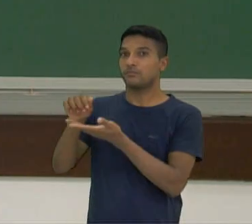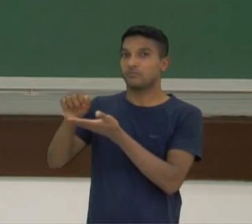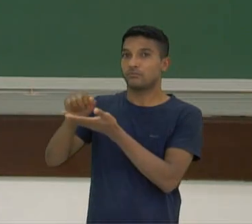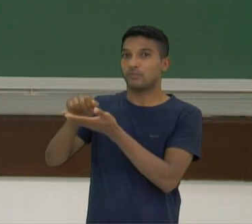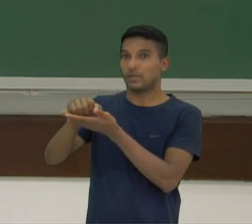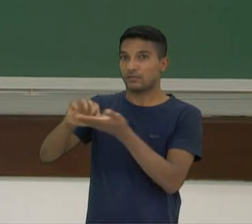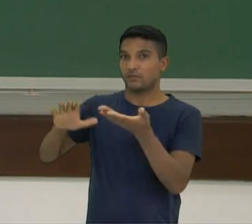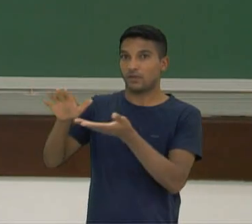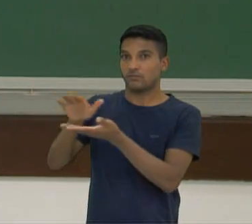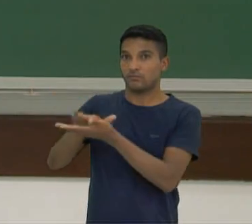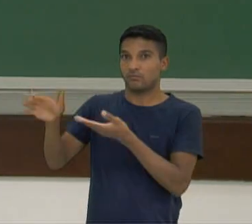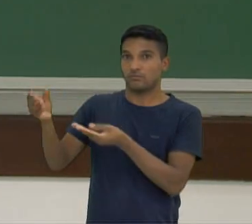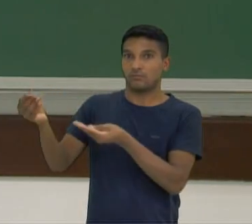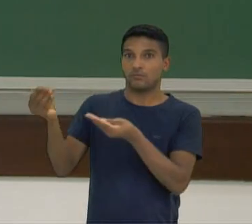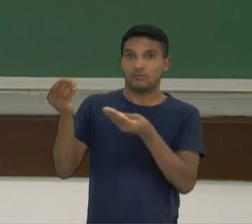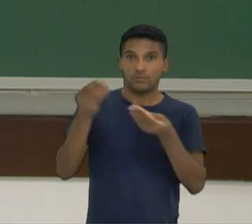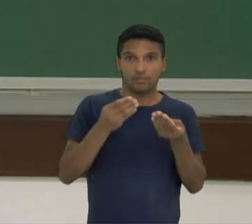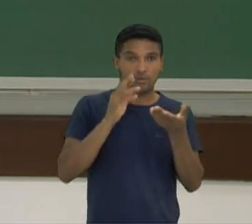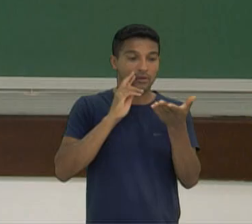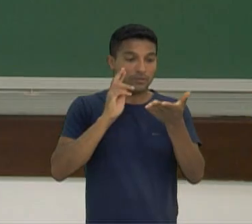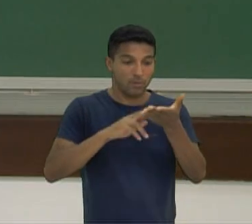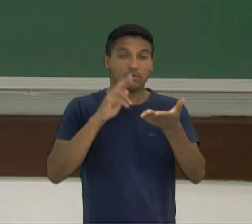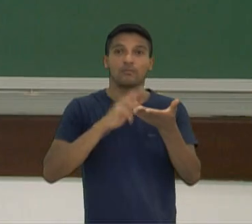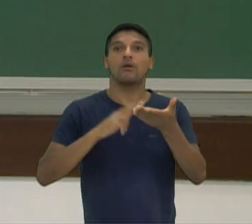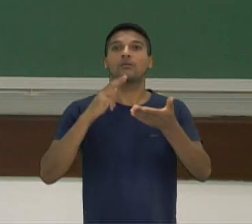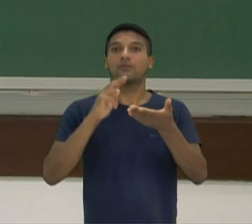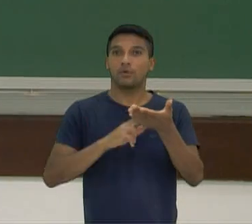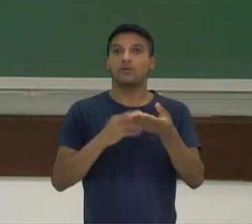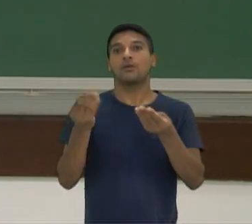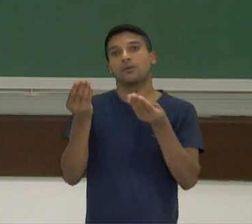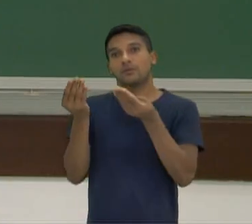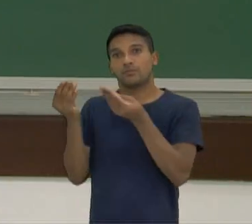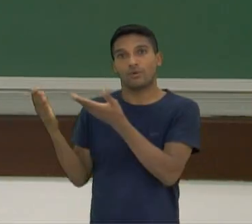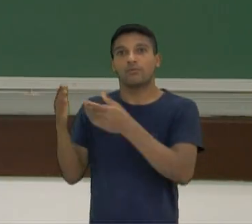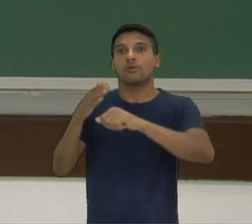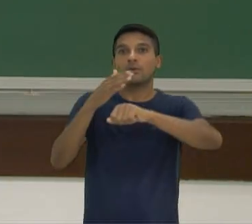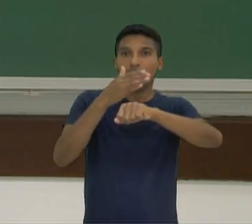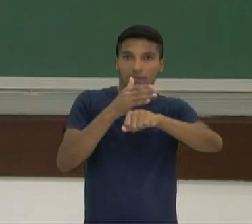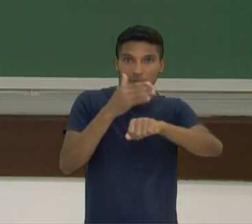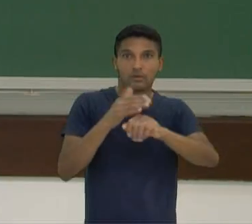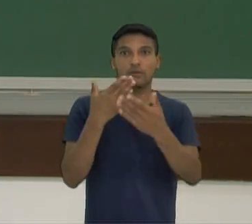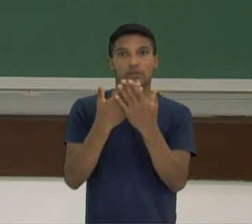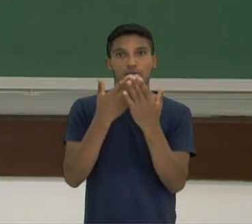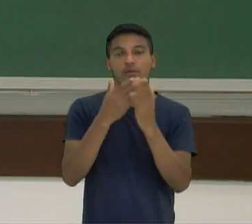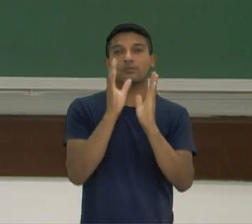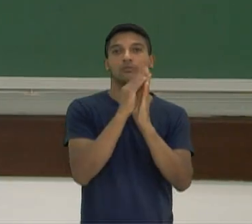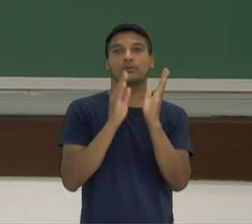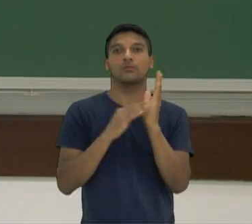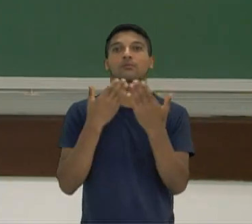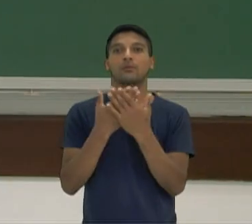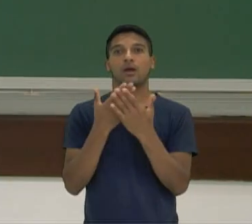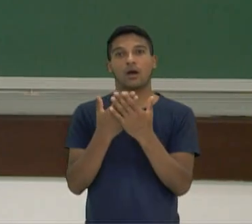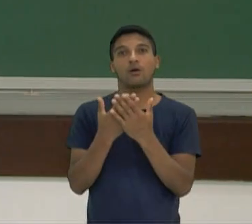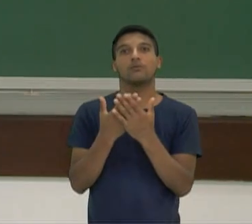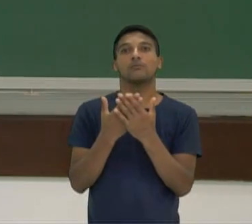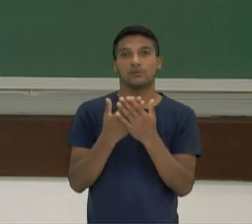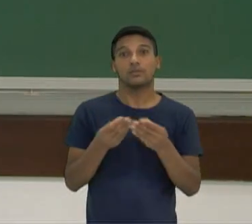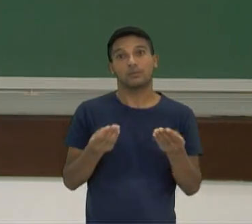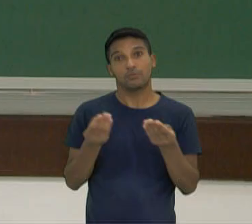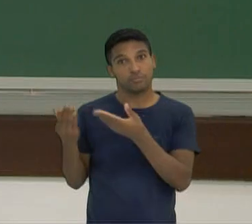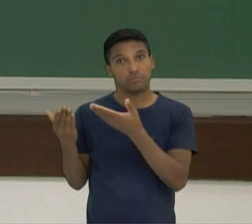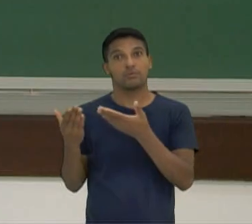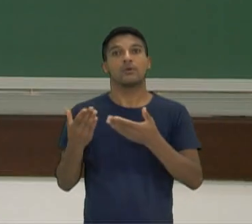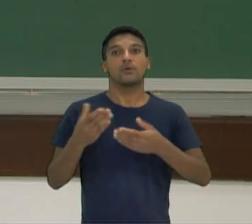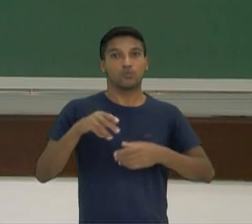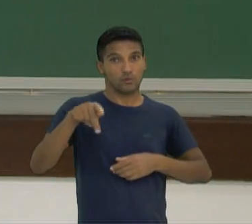exercícios e respondendo, exercitando, treinando cada conteúdo da aula e devolvendo para ser avaliado pelo seu professor, pela